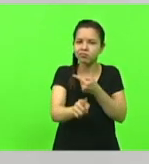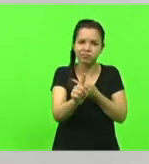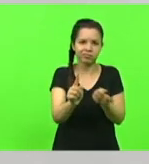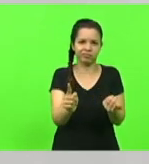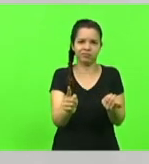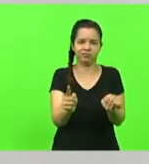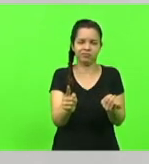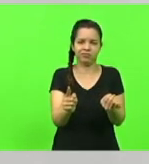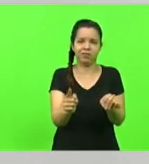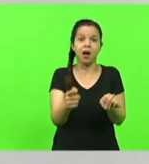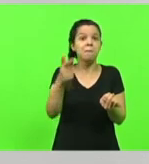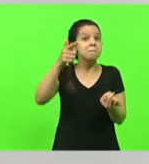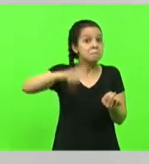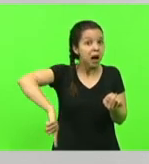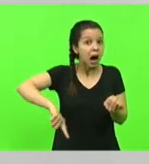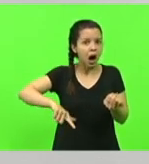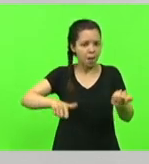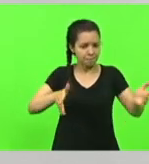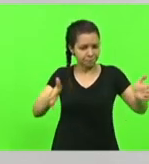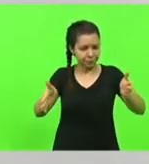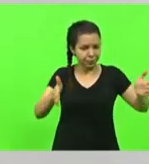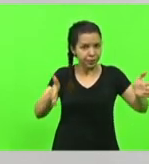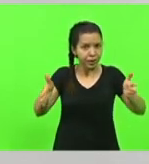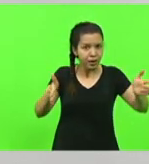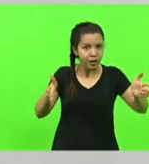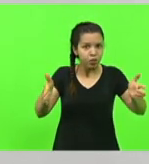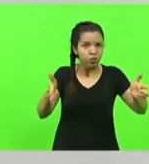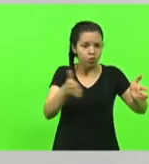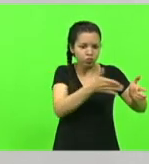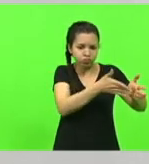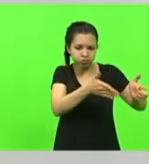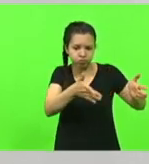o lapso temporal mesmo de 60 dias